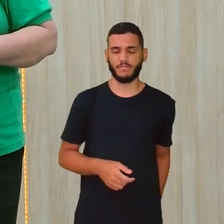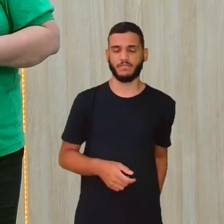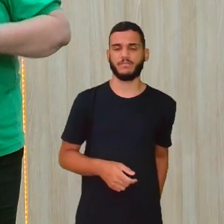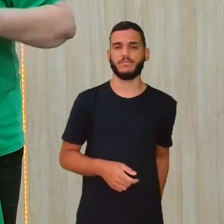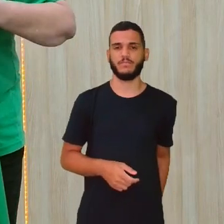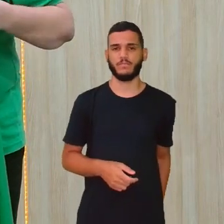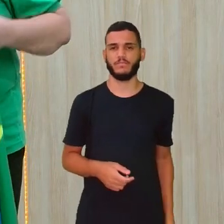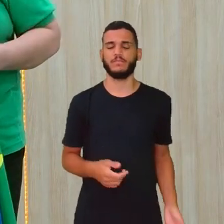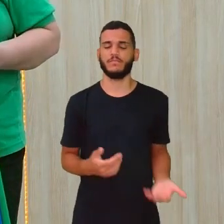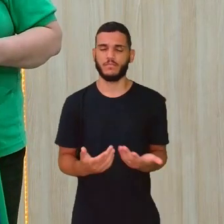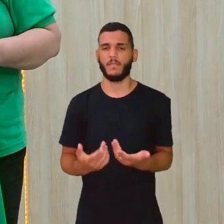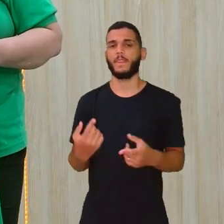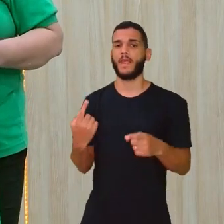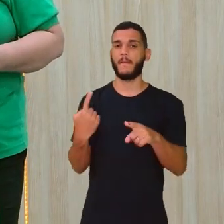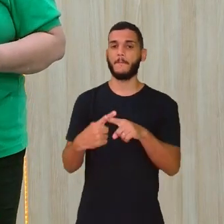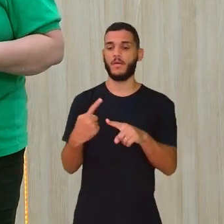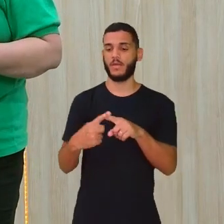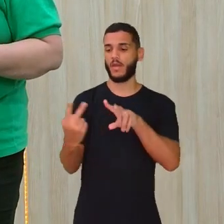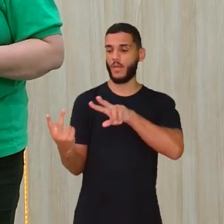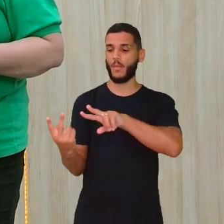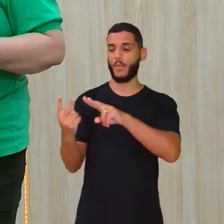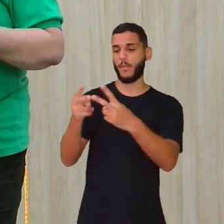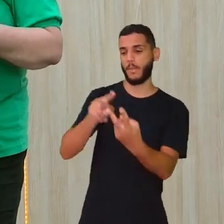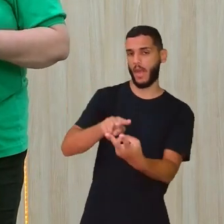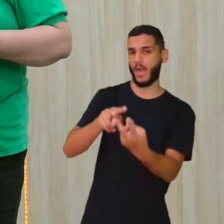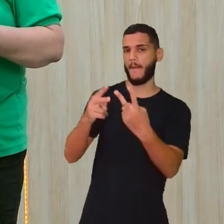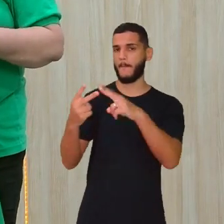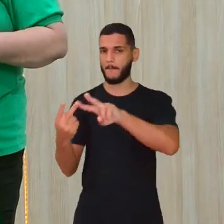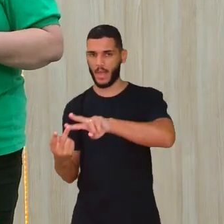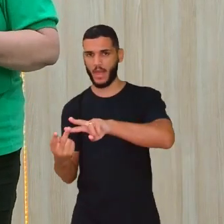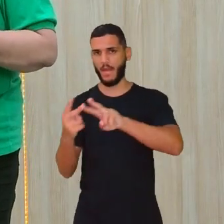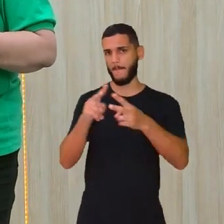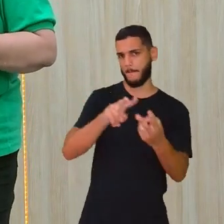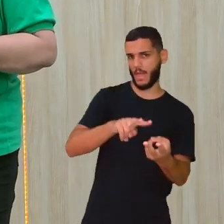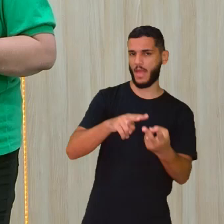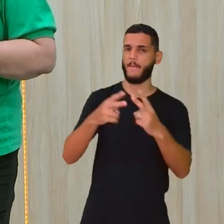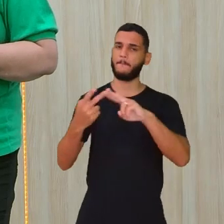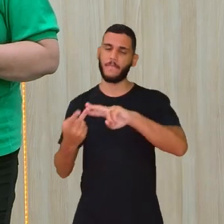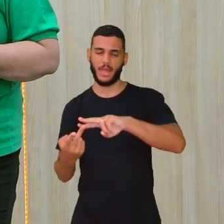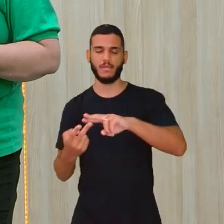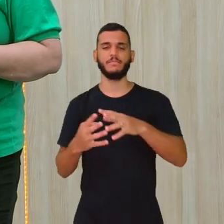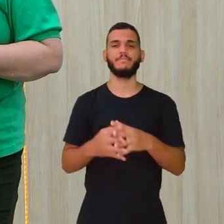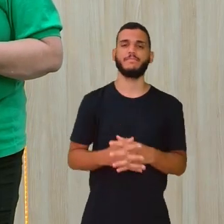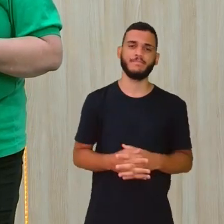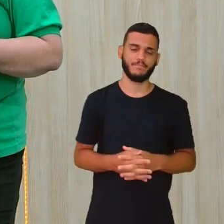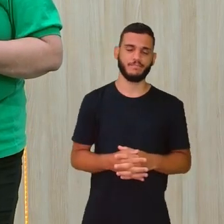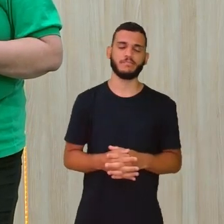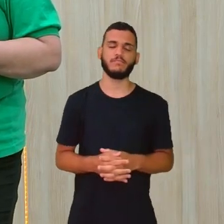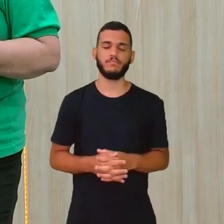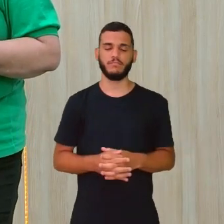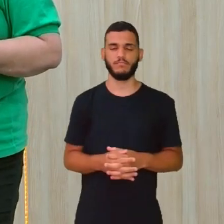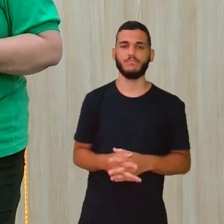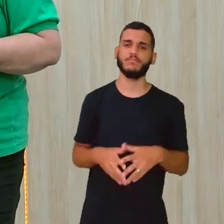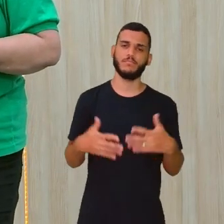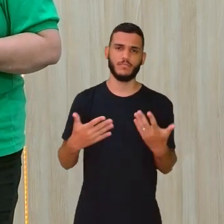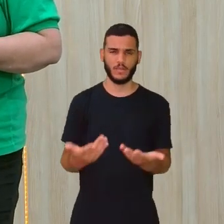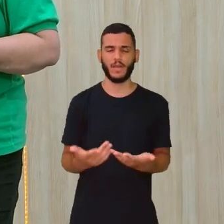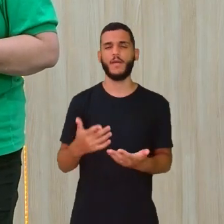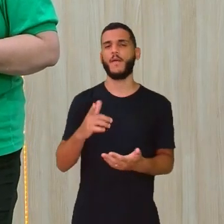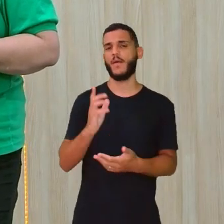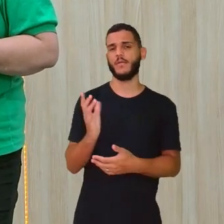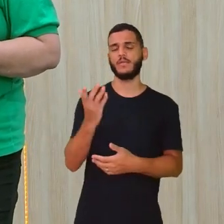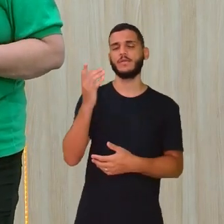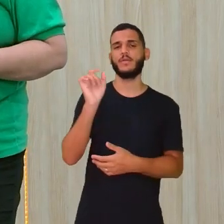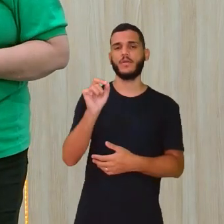junto de você, vai aumentar mais ainda, porque essa temperatura aí, né, esse calor, ou seja, essa energia térmica, ela